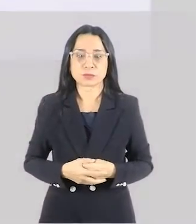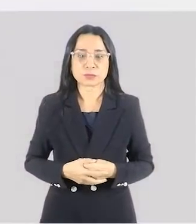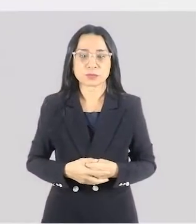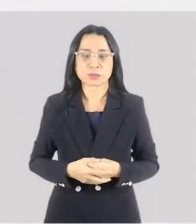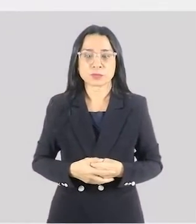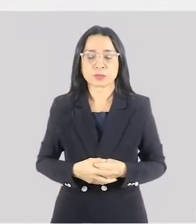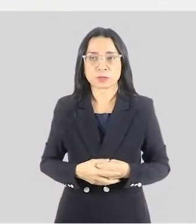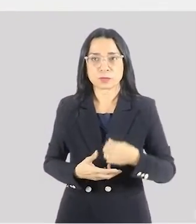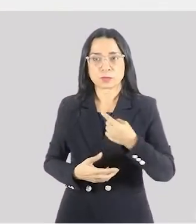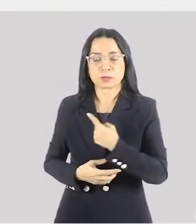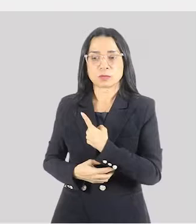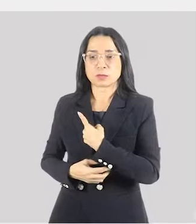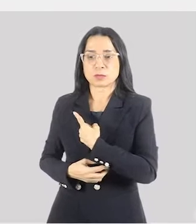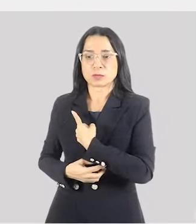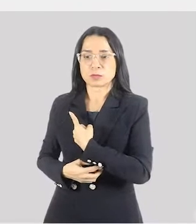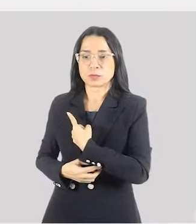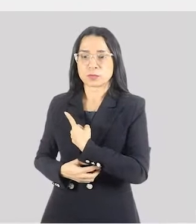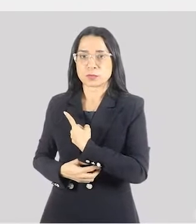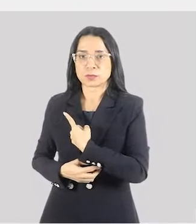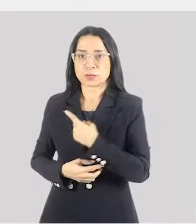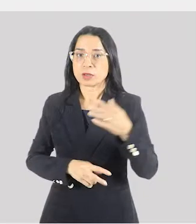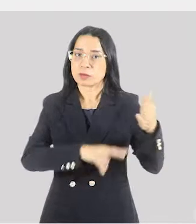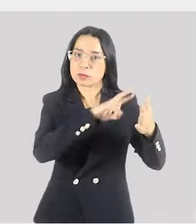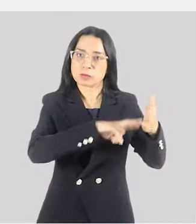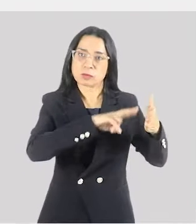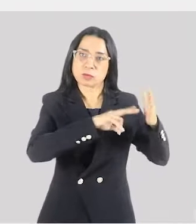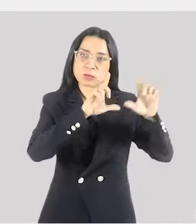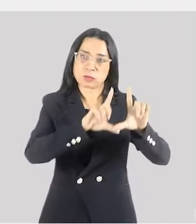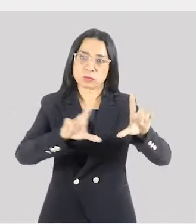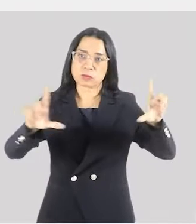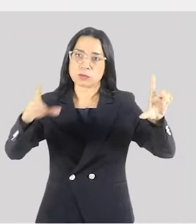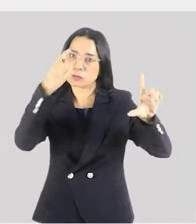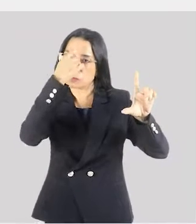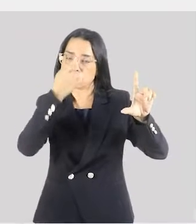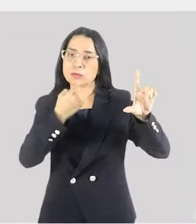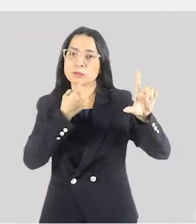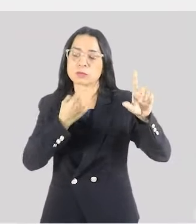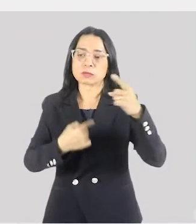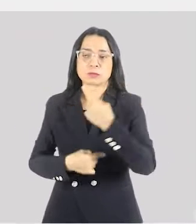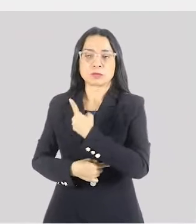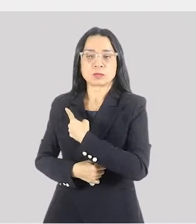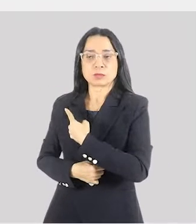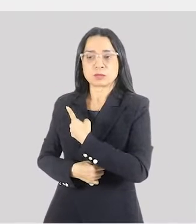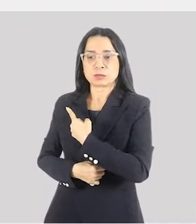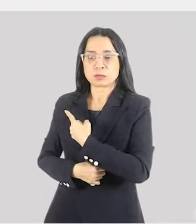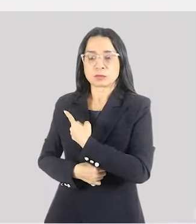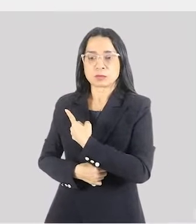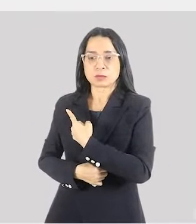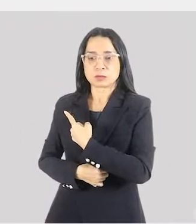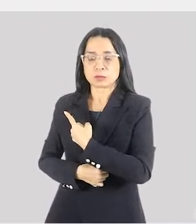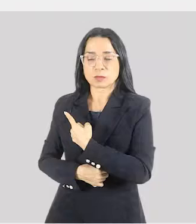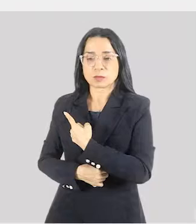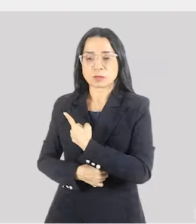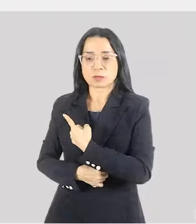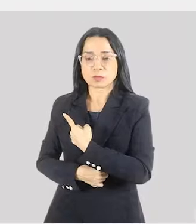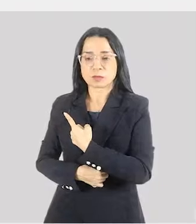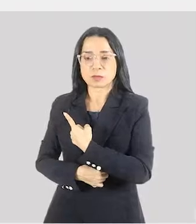A permissão de serviços públicos também possui base constitucional e regulamentação pela